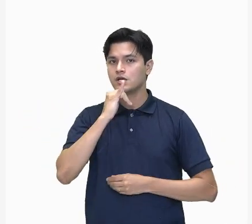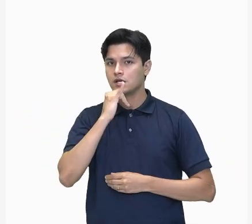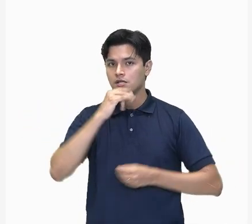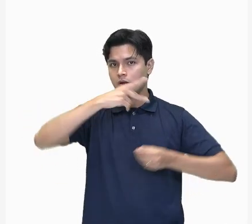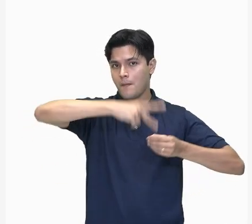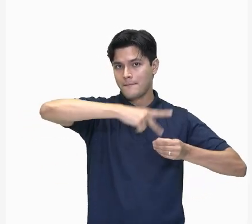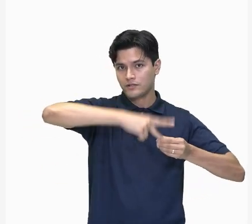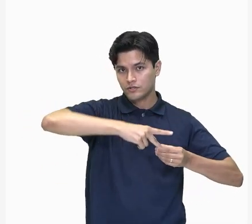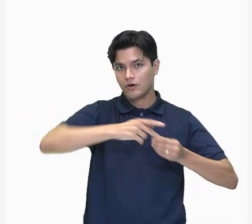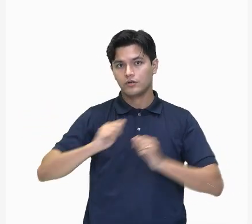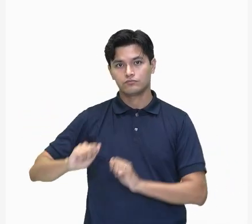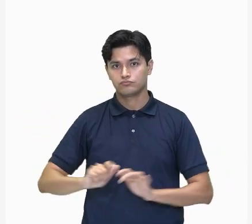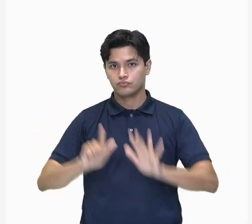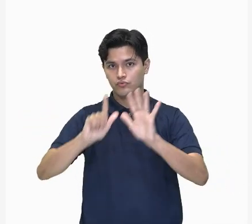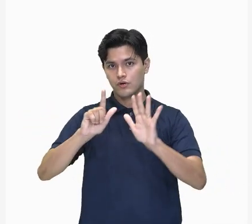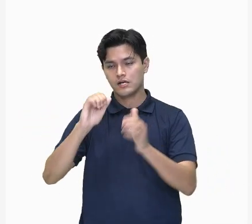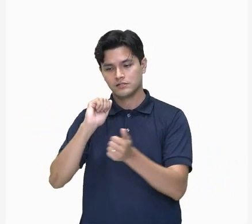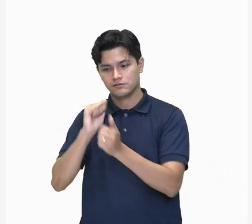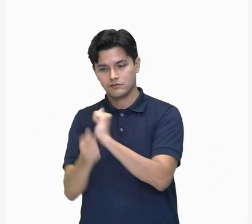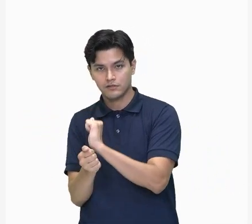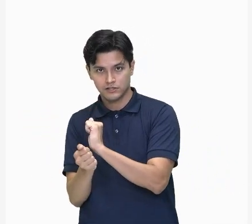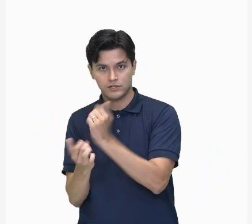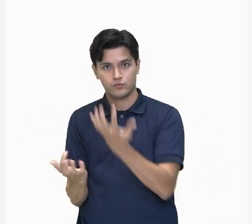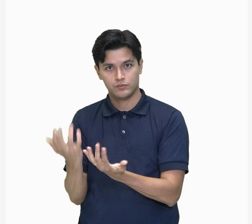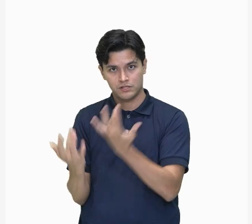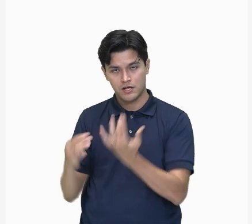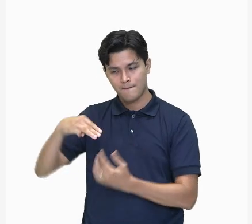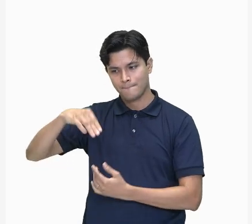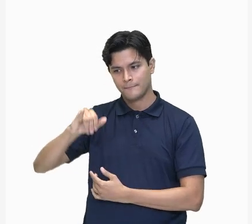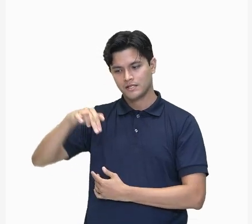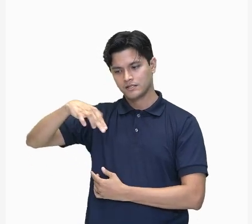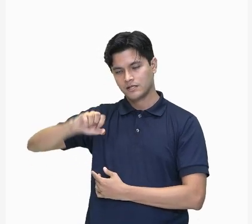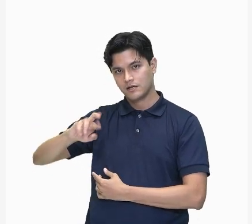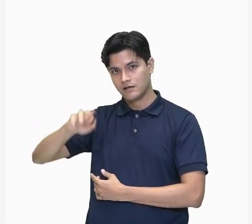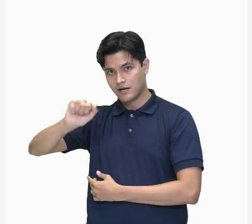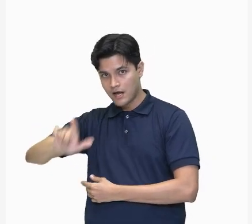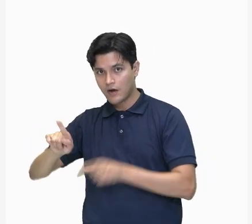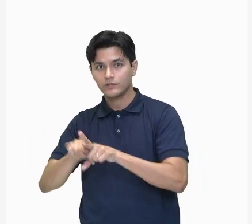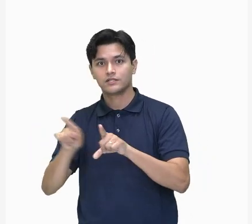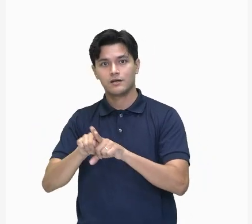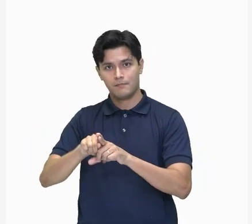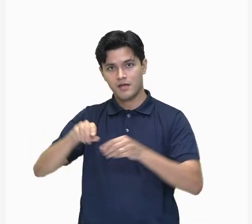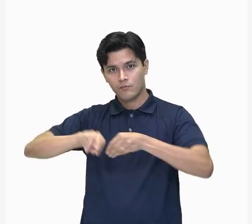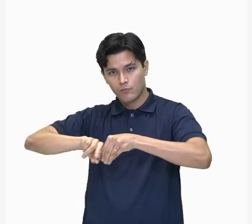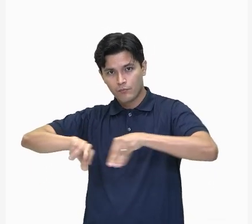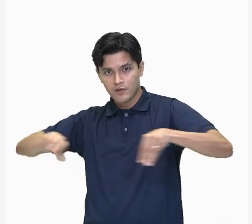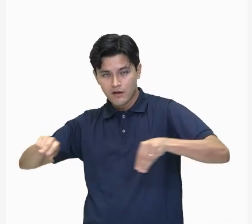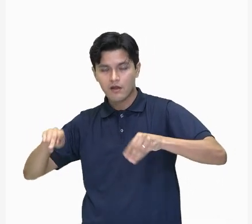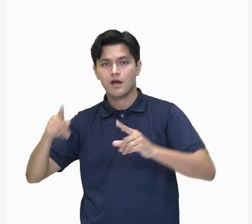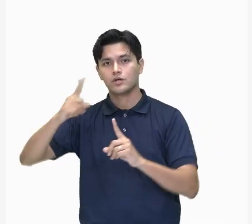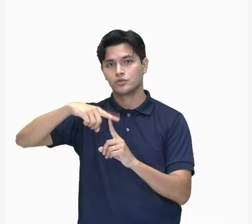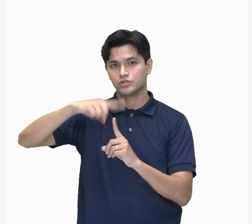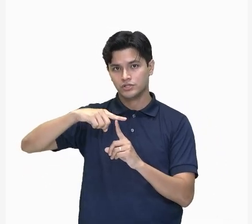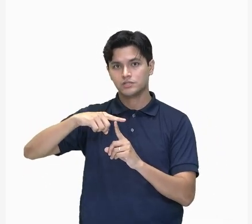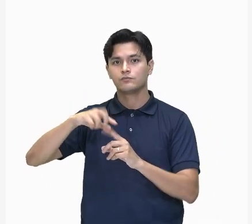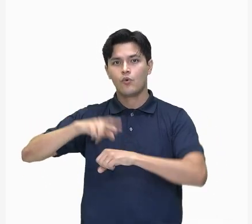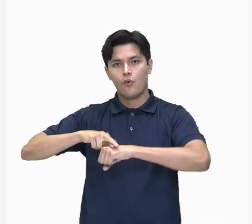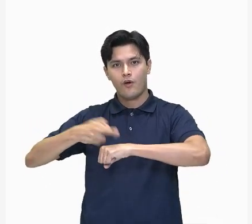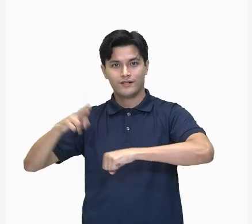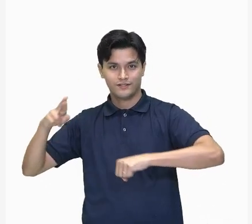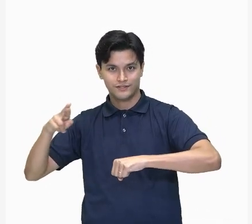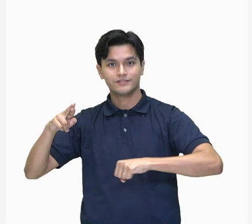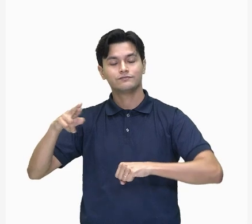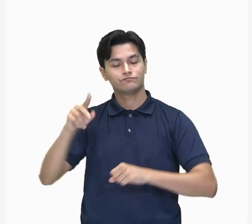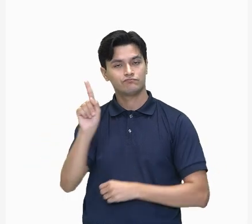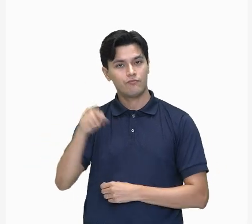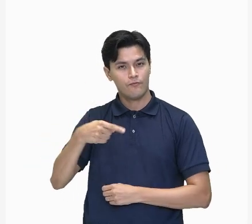carvão mineral e os minerais radioativos, né? Então, são exemplos aí desses tipos de fontes de energia. E